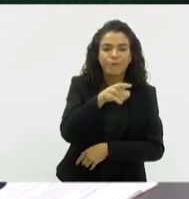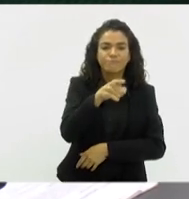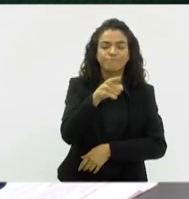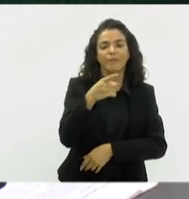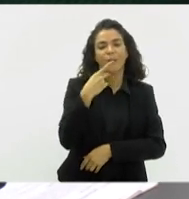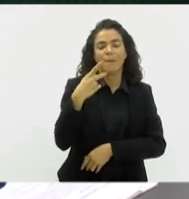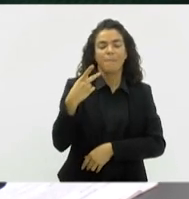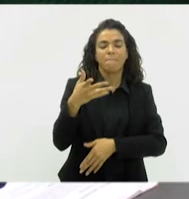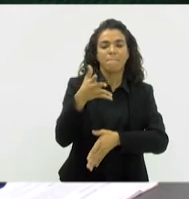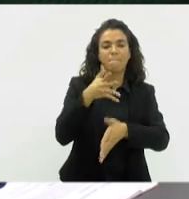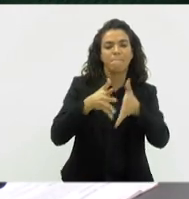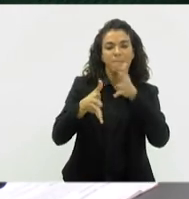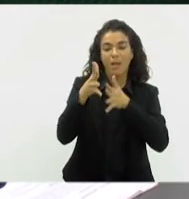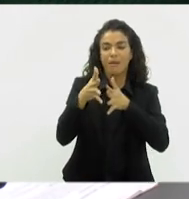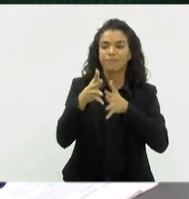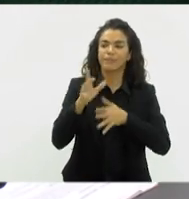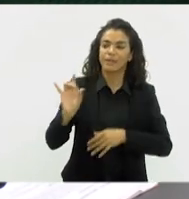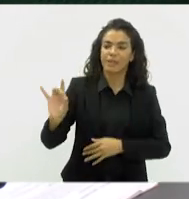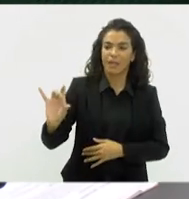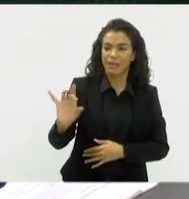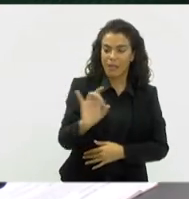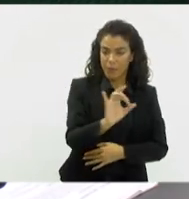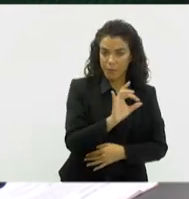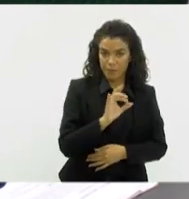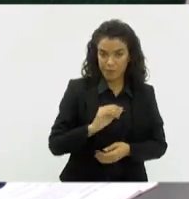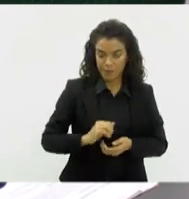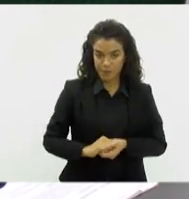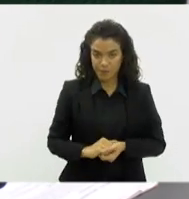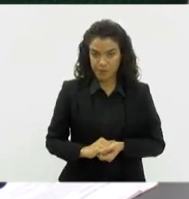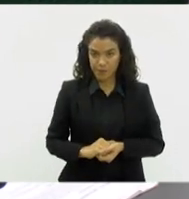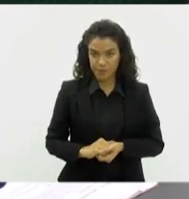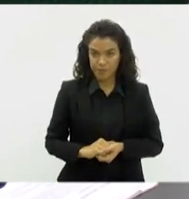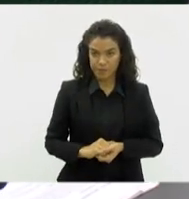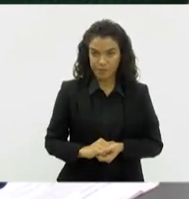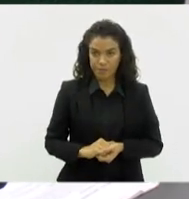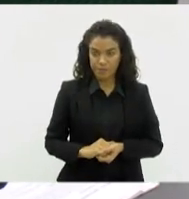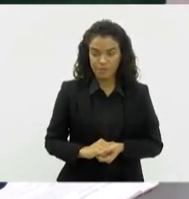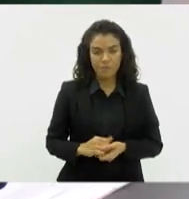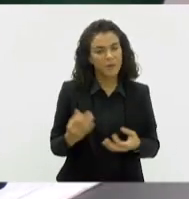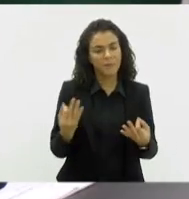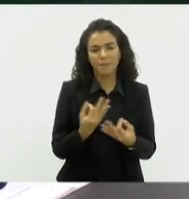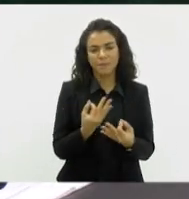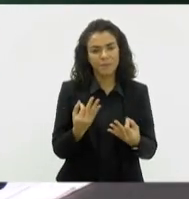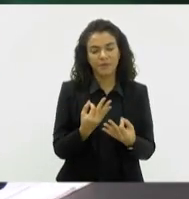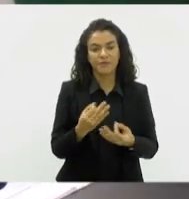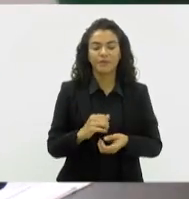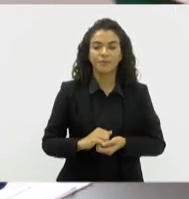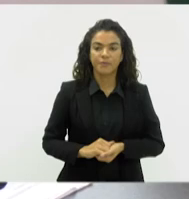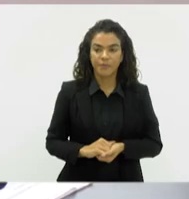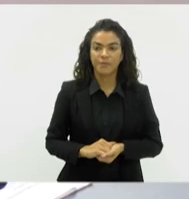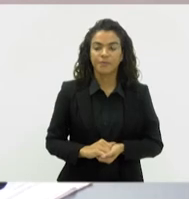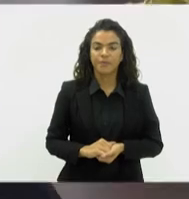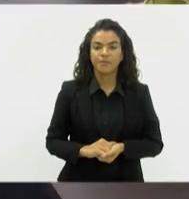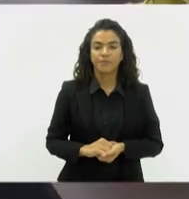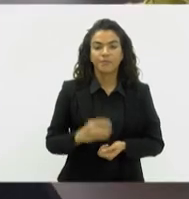fato, uma boa intenção nesse trabalho que queremos desenvolver. Perfeito. Deputado Dell'Aroglia.